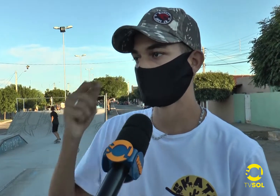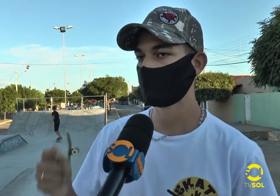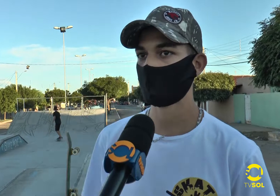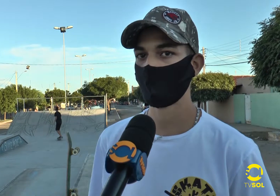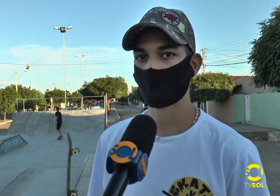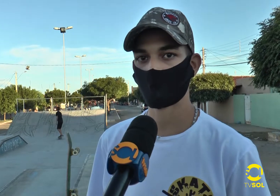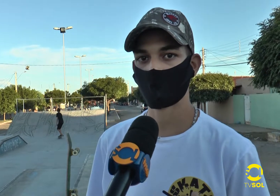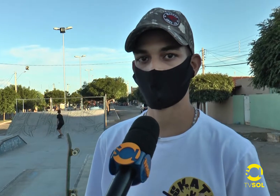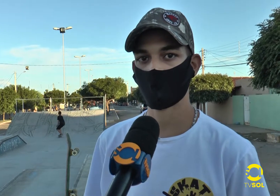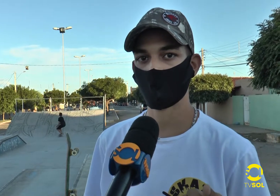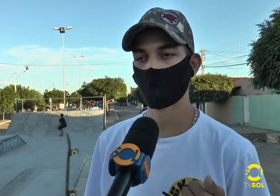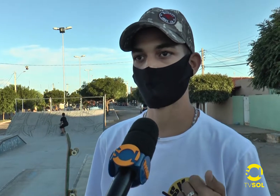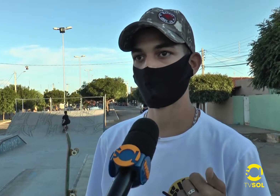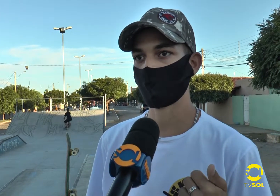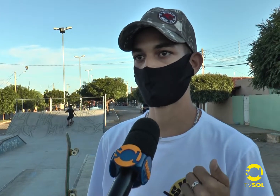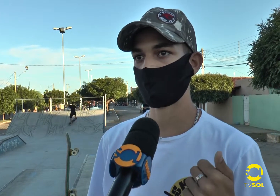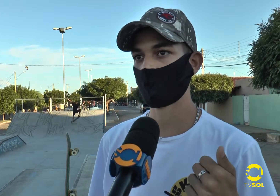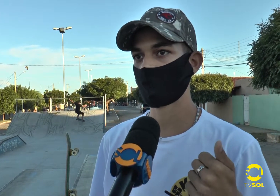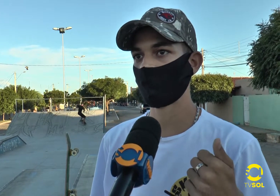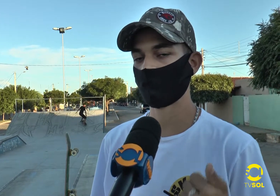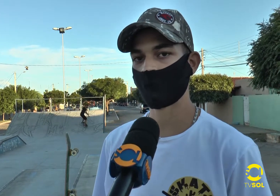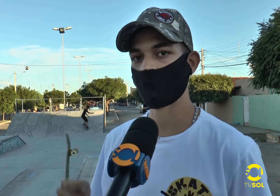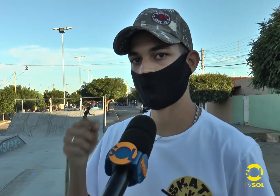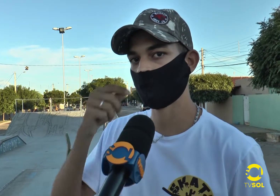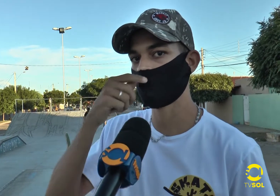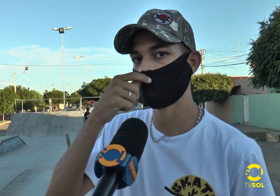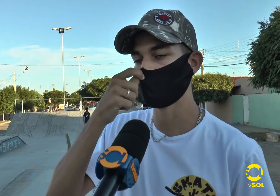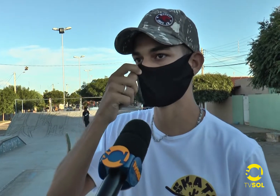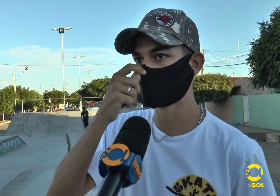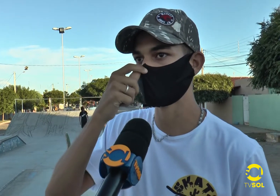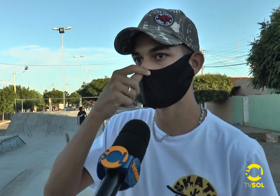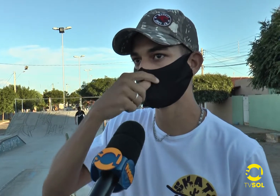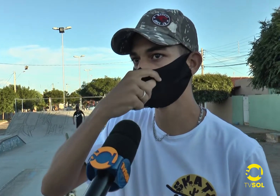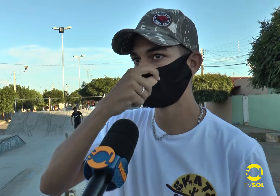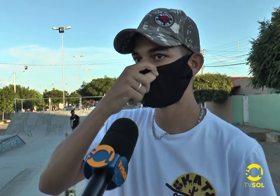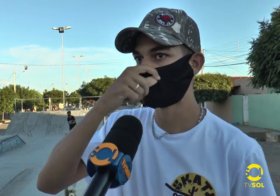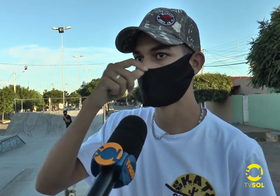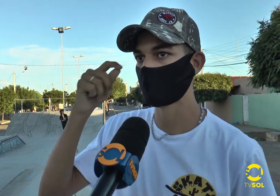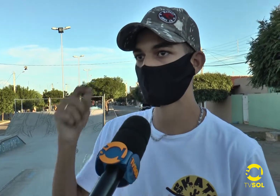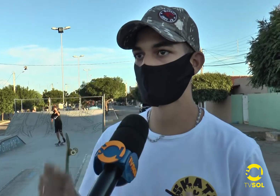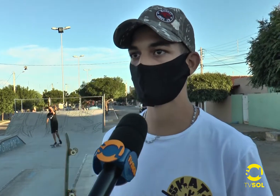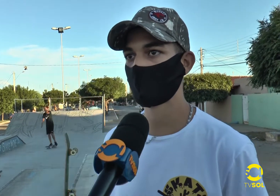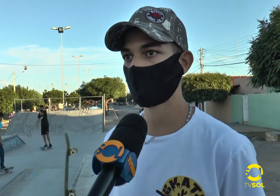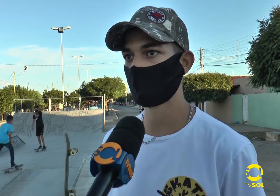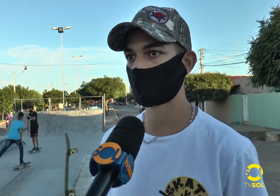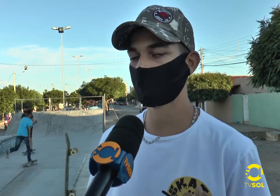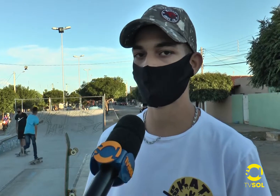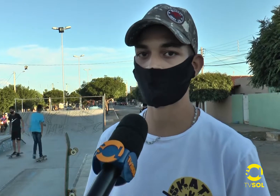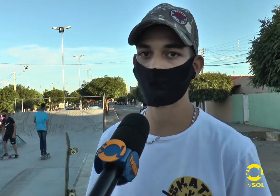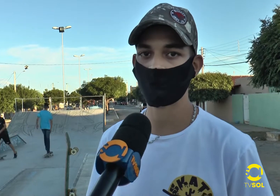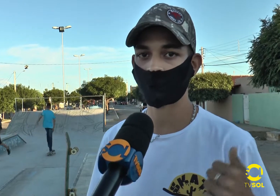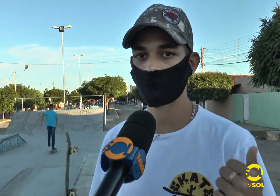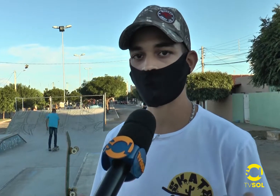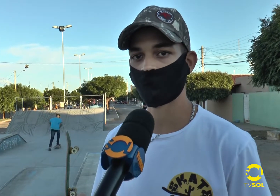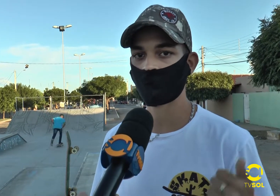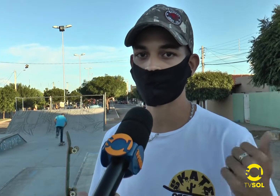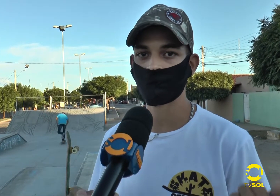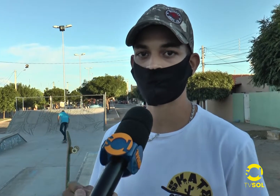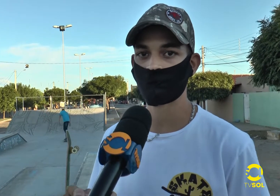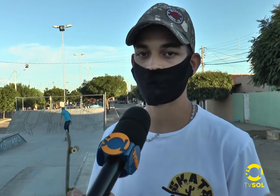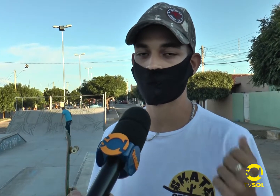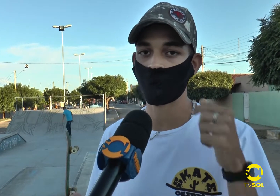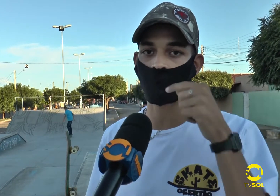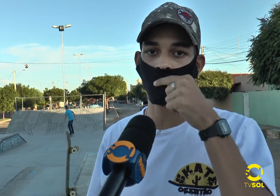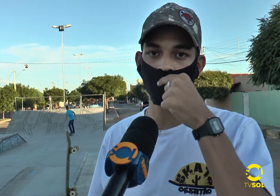um decreto, né, para a gente, os campeonatos que houverem aqui do estadual, a gente conseguir participar do brasileiro lá